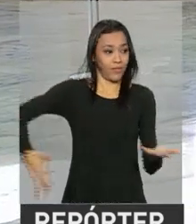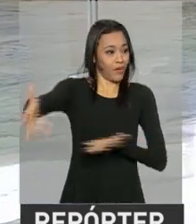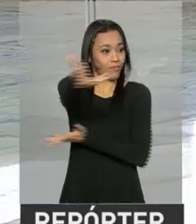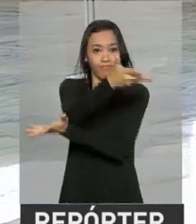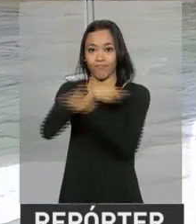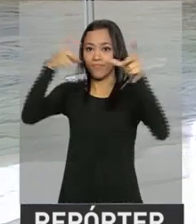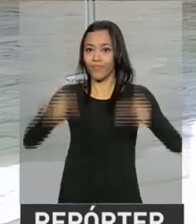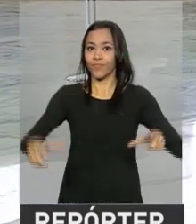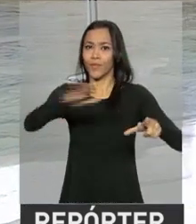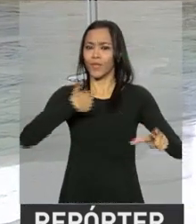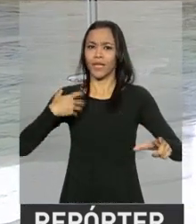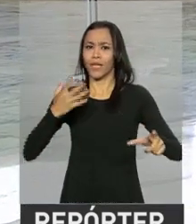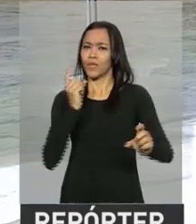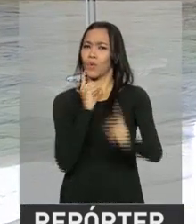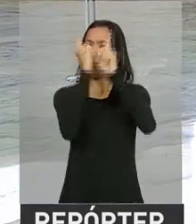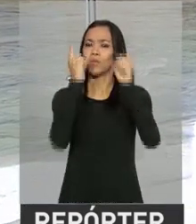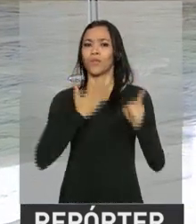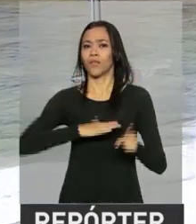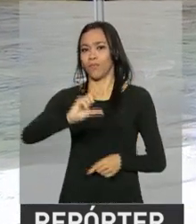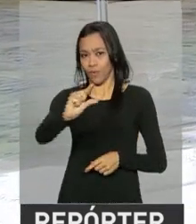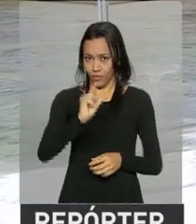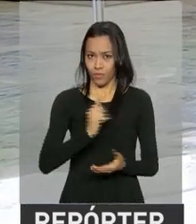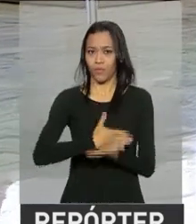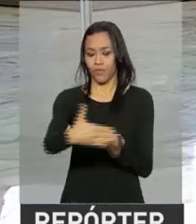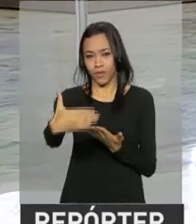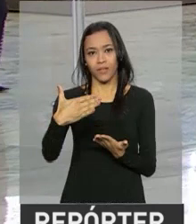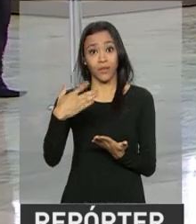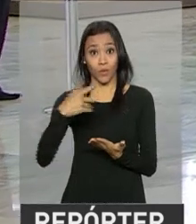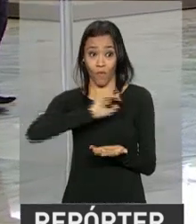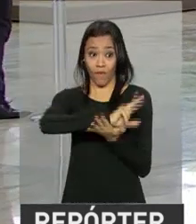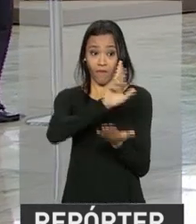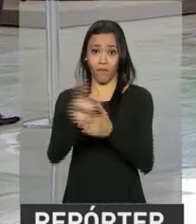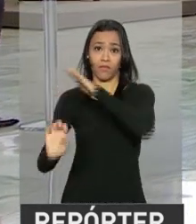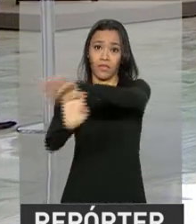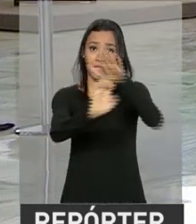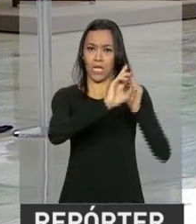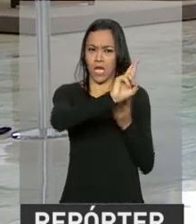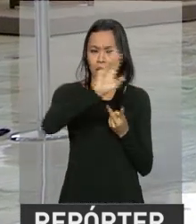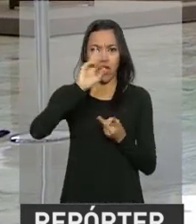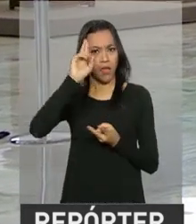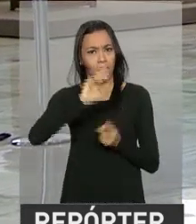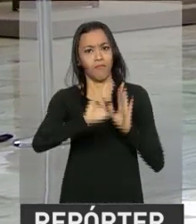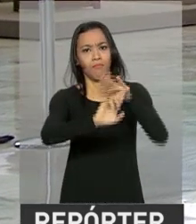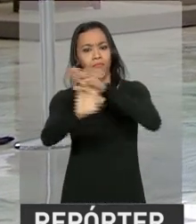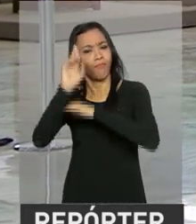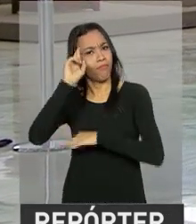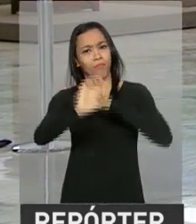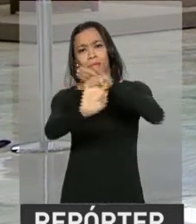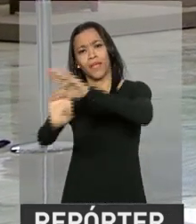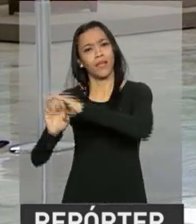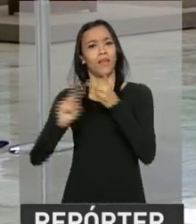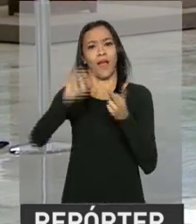do Planalto para esse encontro que começa daqui a pouco né esse encontro com representantes de associações comerciais e empresariais de